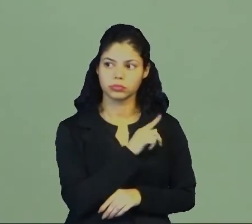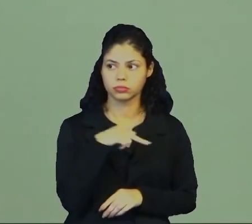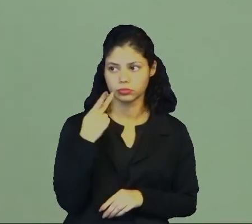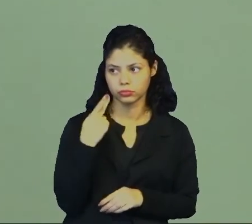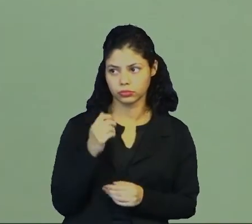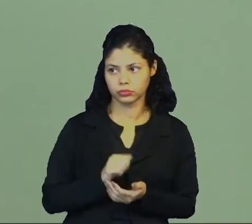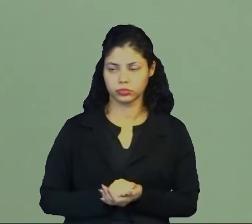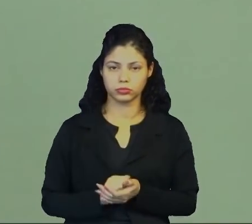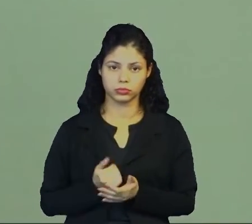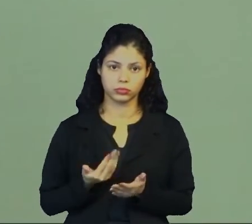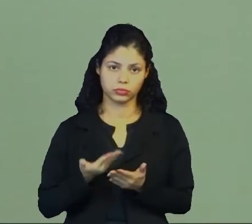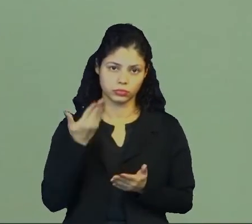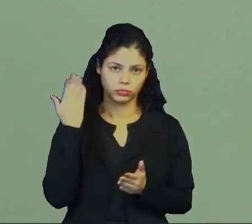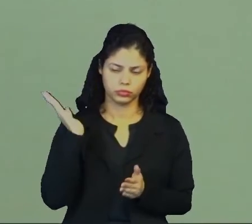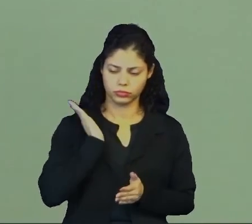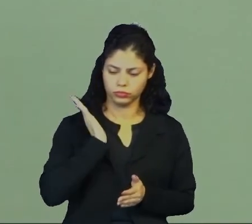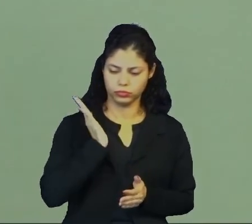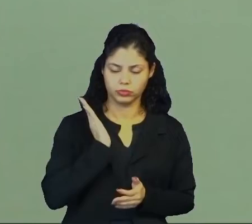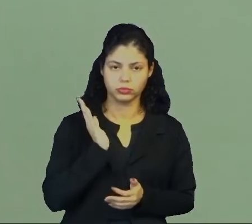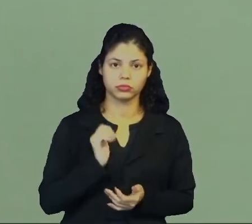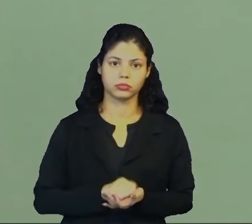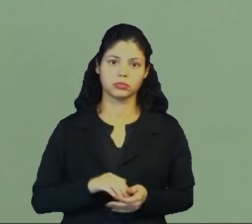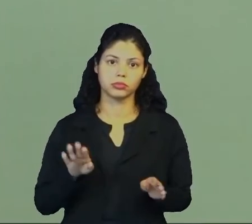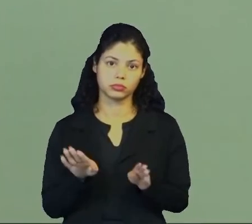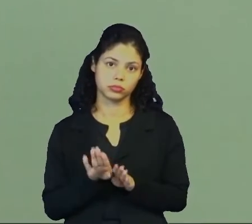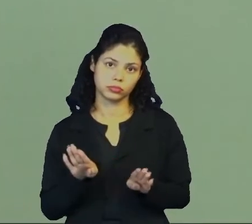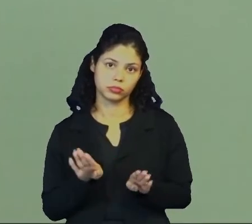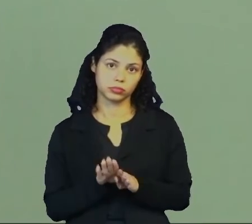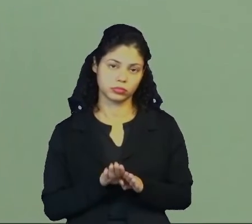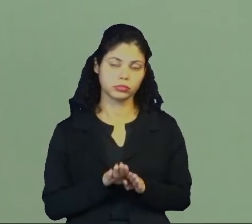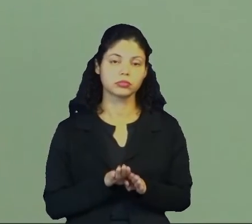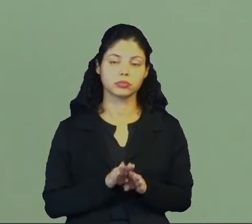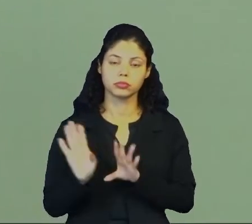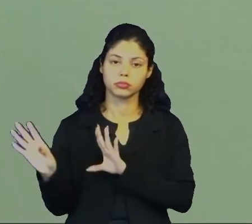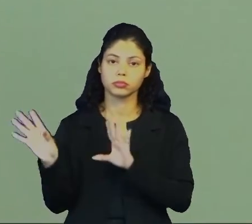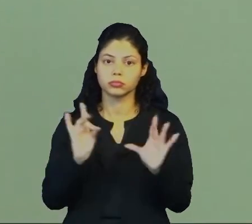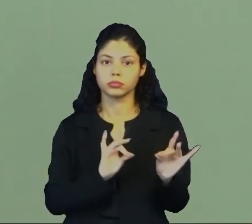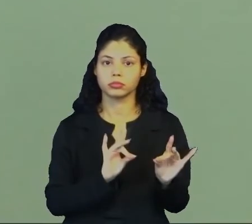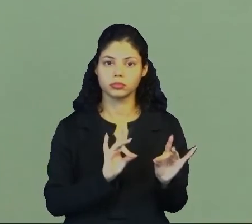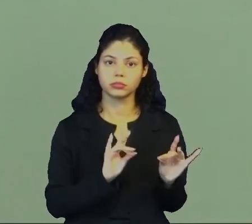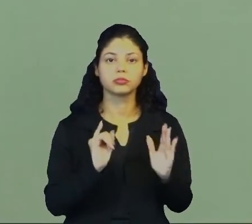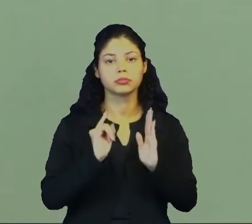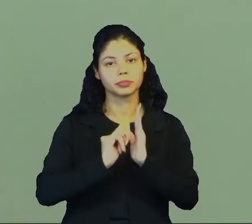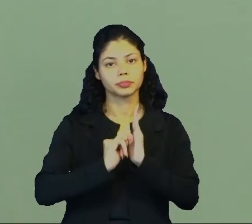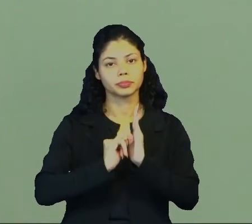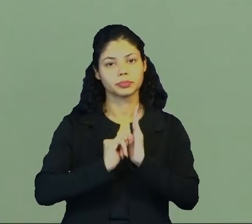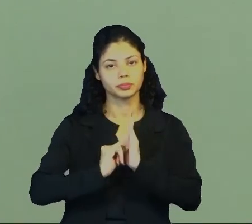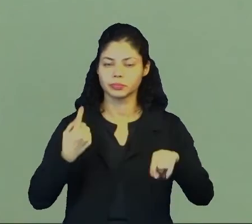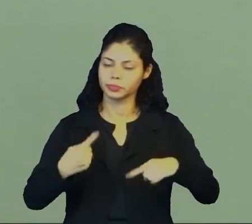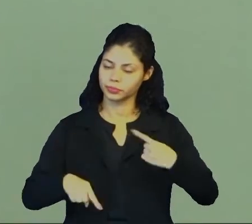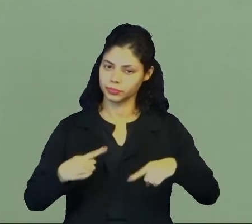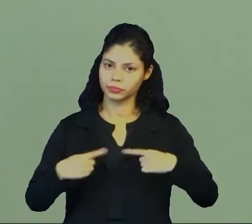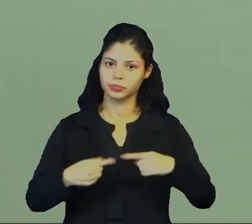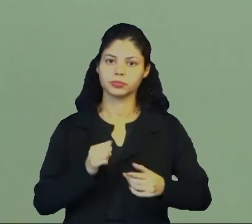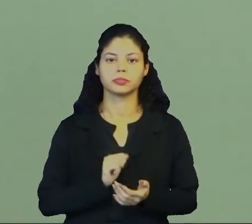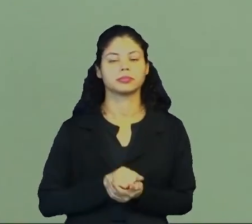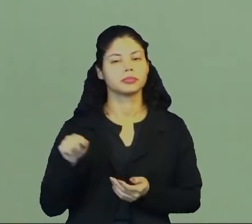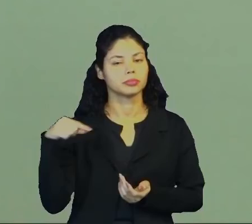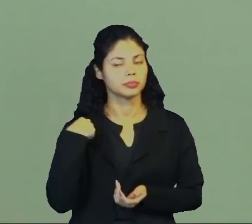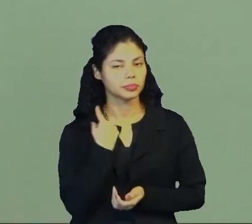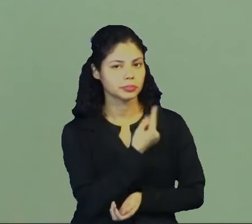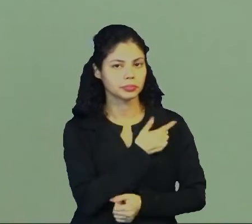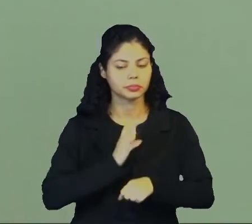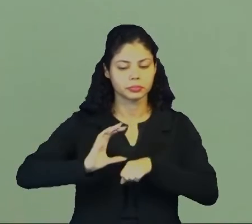da nossa herança burguesa, a gente fala também de uma herança que traz as nossas instituições políticas, né? As